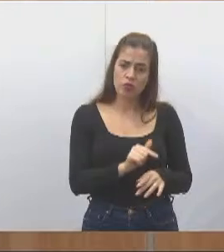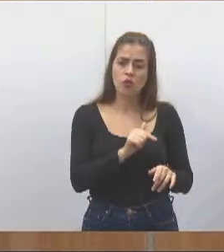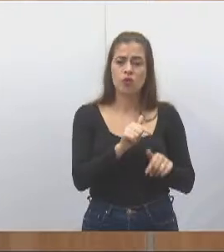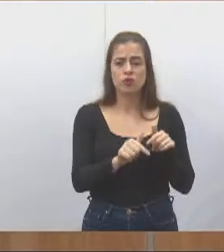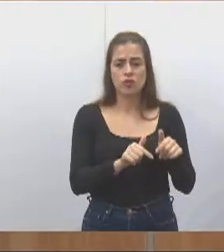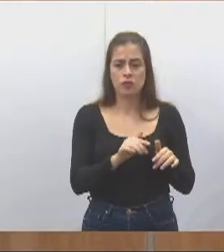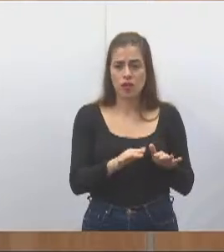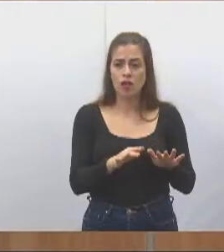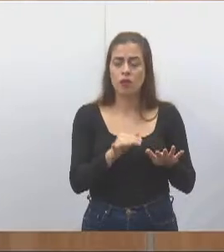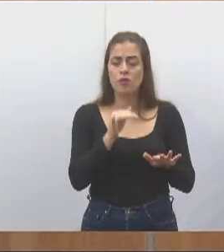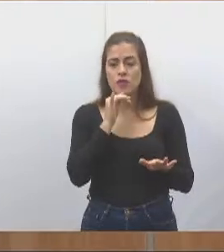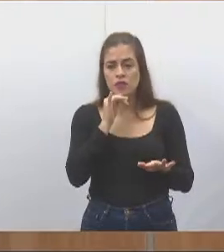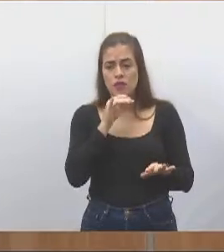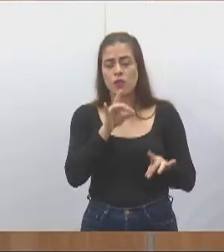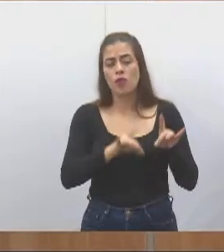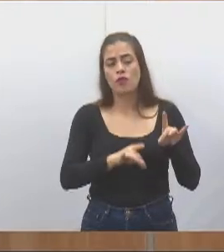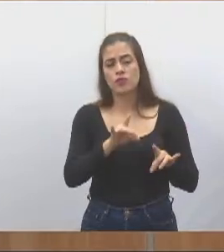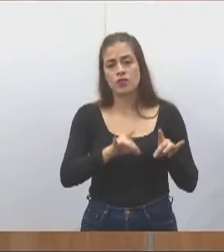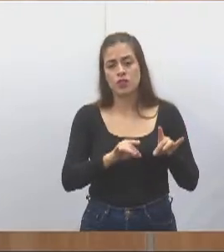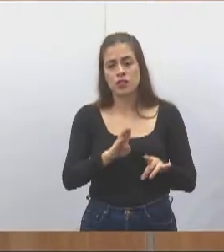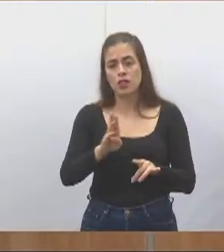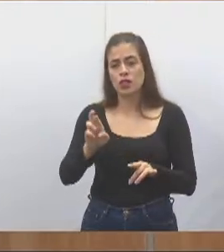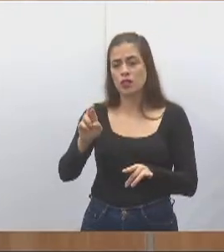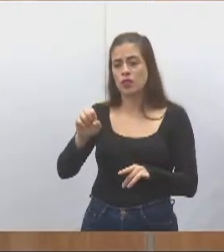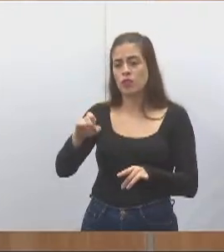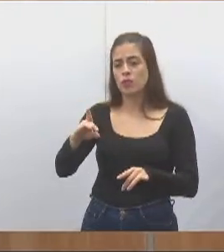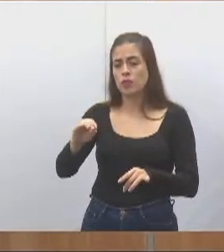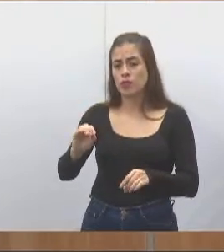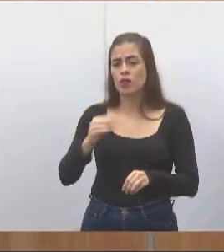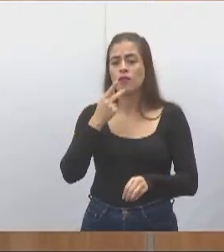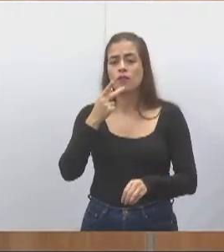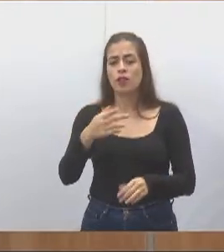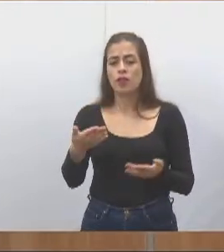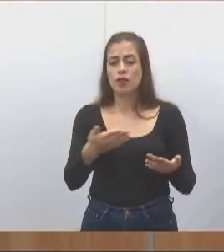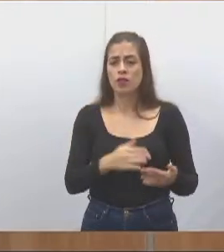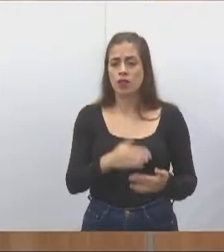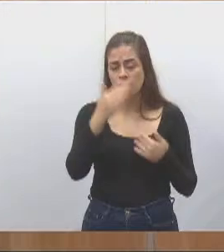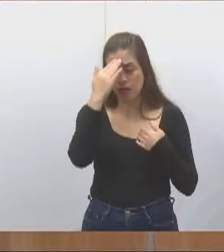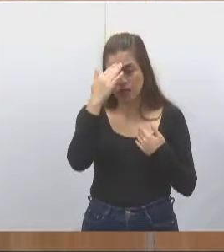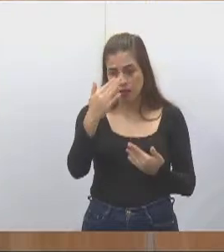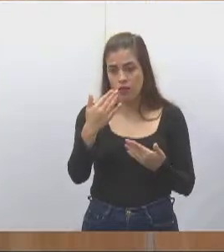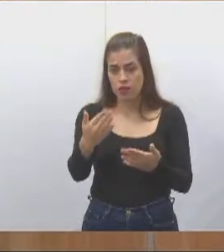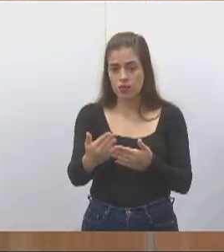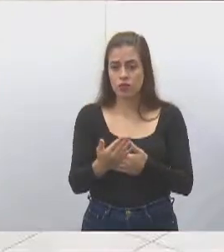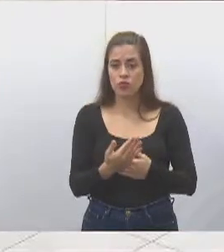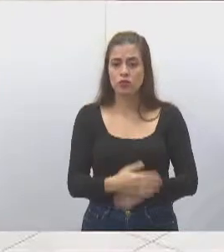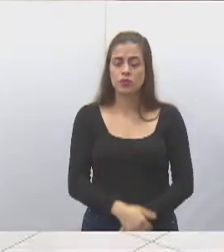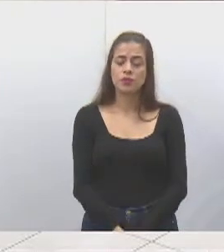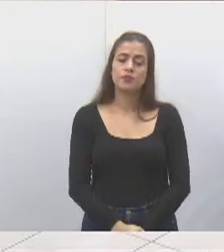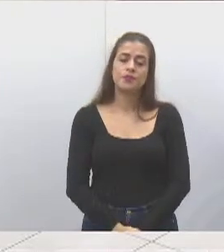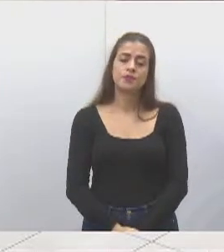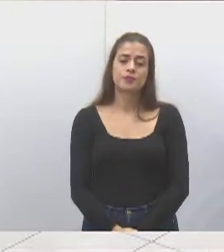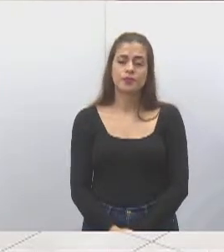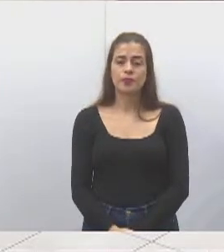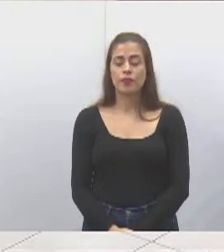serviços, como a oficina que o Breno explicitou aqui para nós. Agradeço pela contribuição.